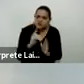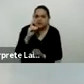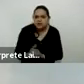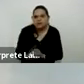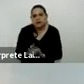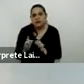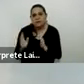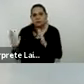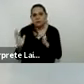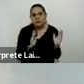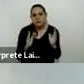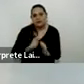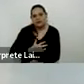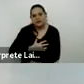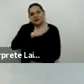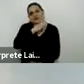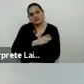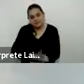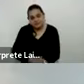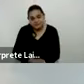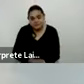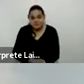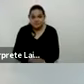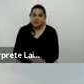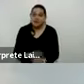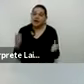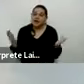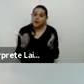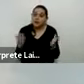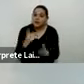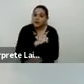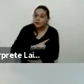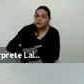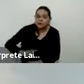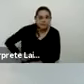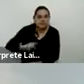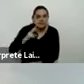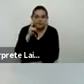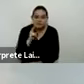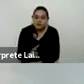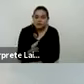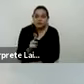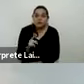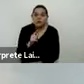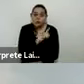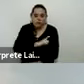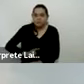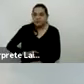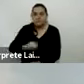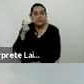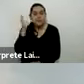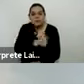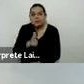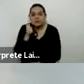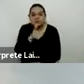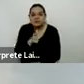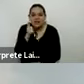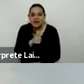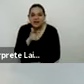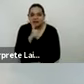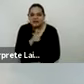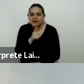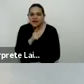Atualmente estamos vendo, o governo não consegue combater a crise econômica. E para combater a crise econômica e